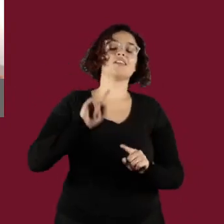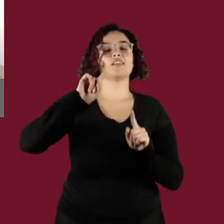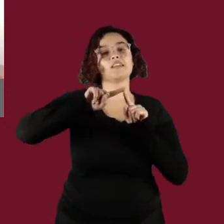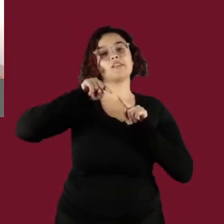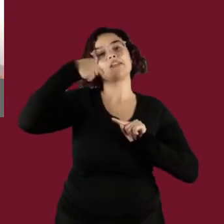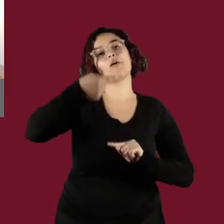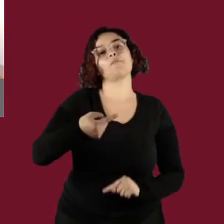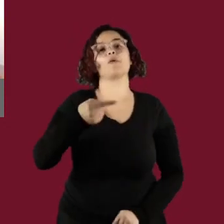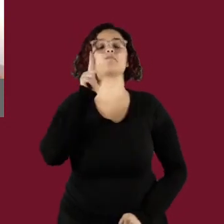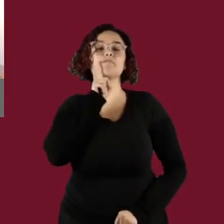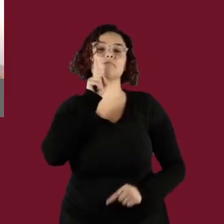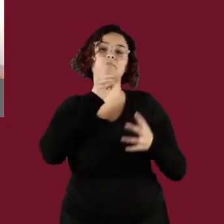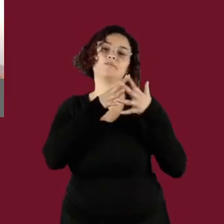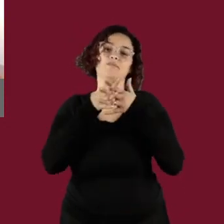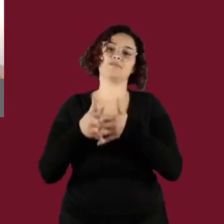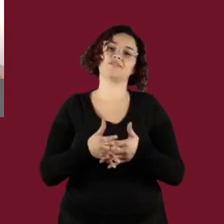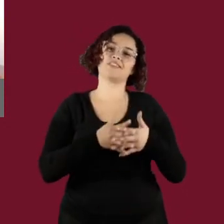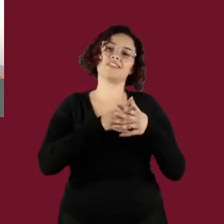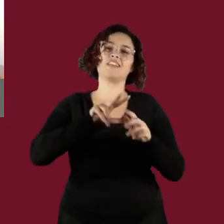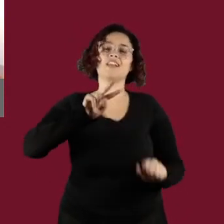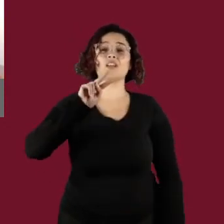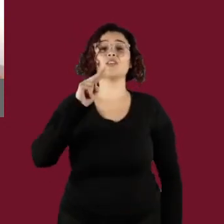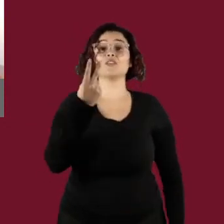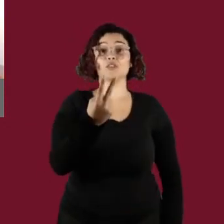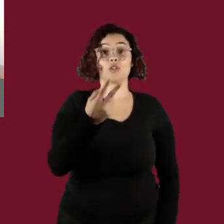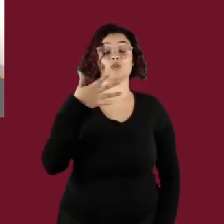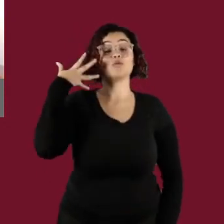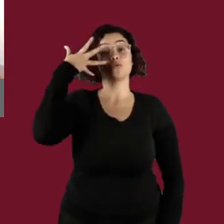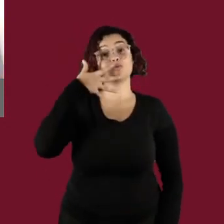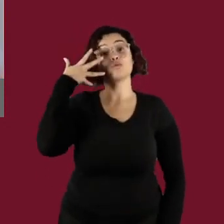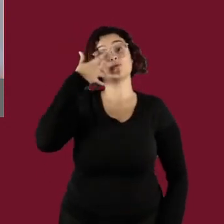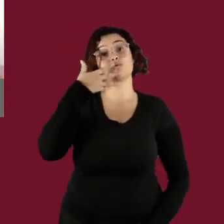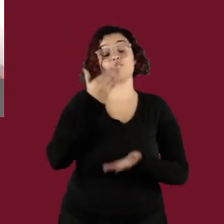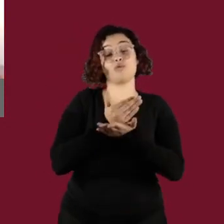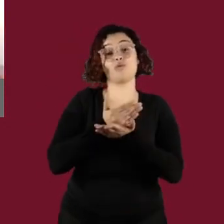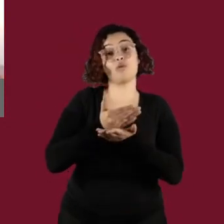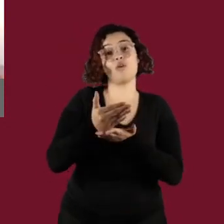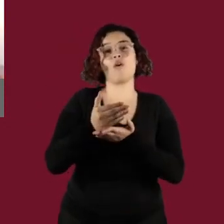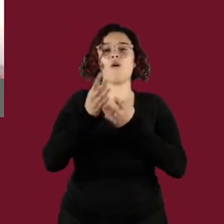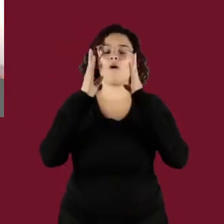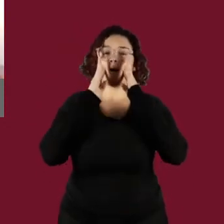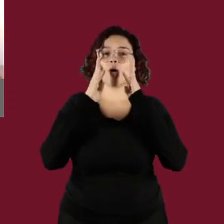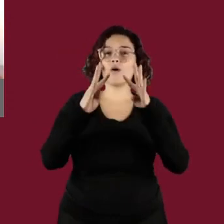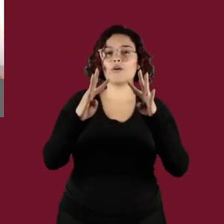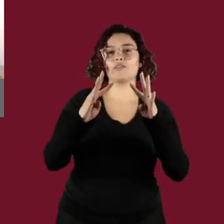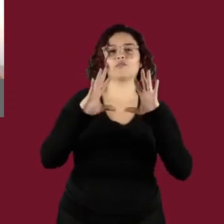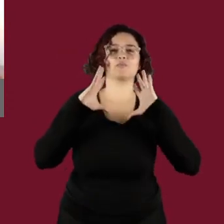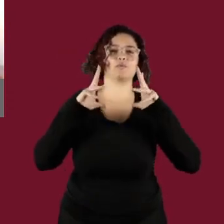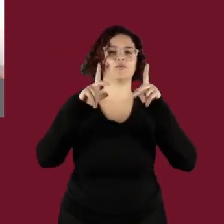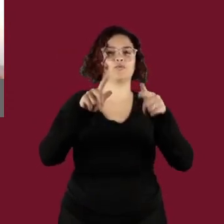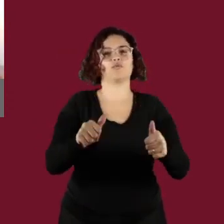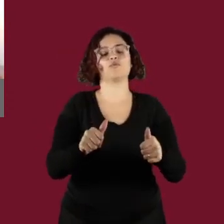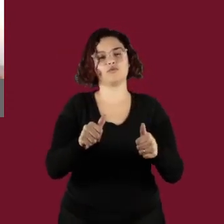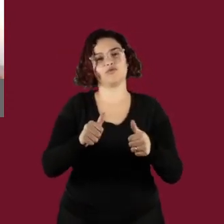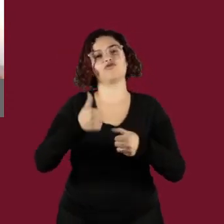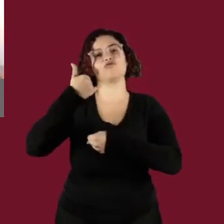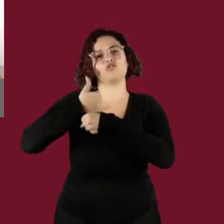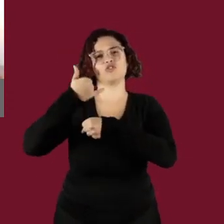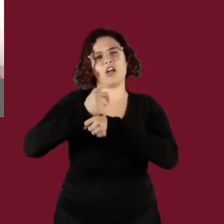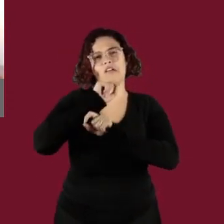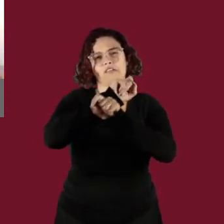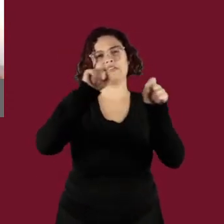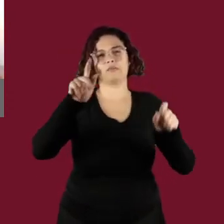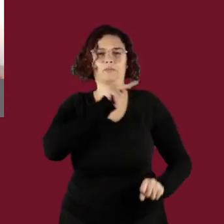Estados Unidos. Então, são dois discursos logo no começo que são realmente ouvidos por todos os chefes de Estado e